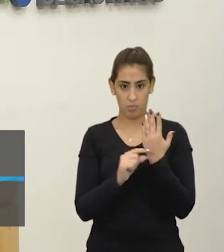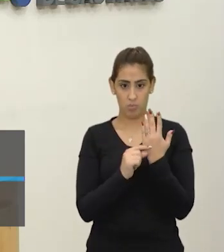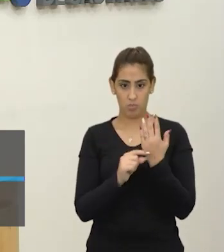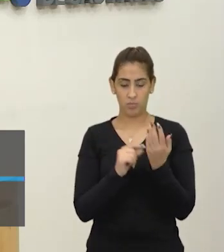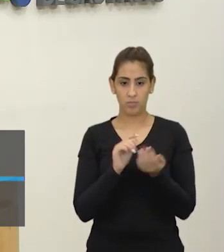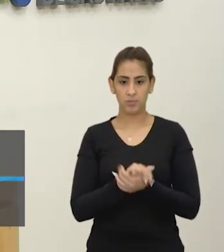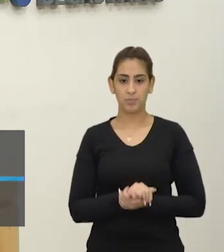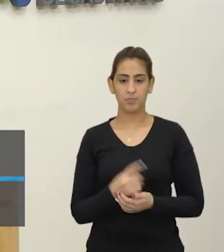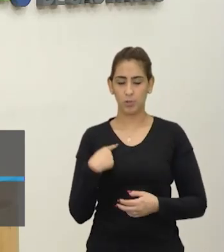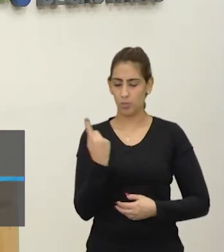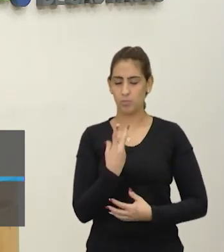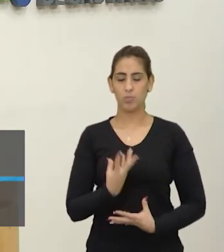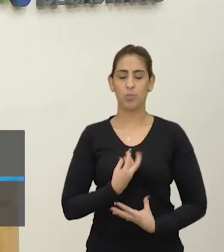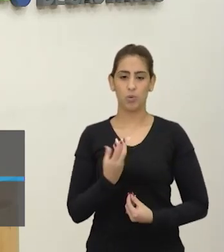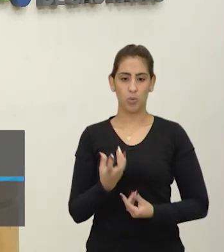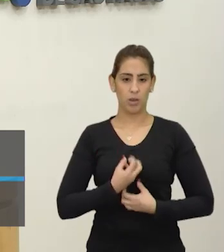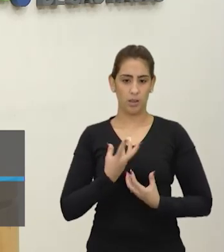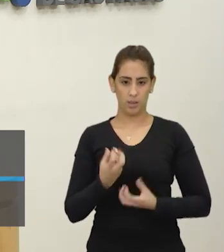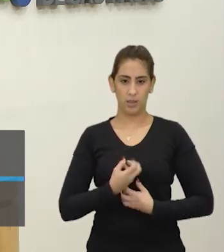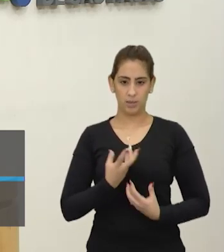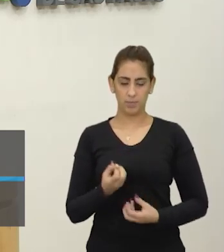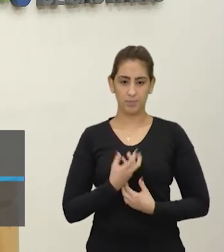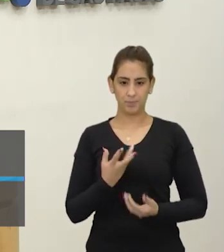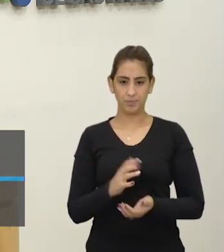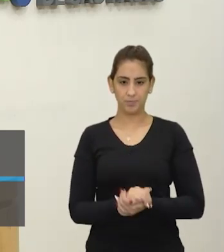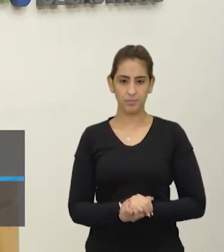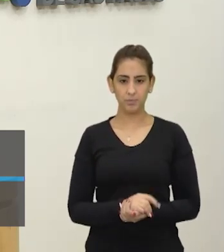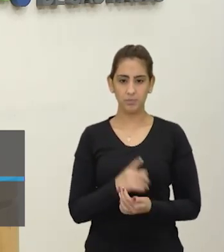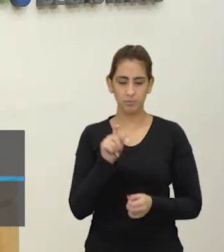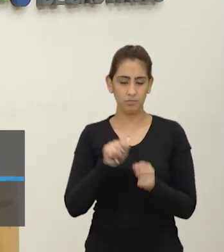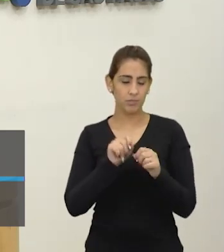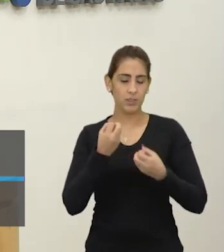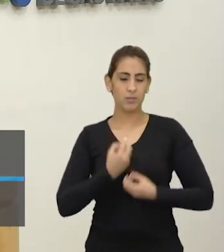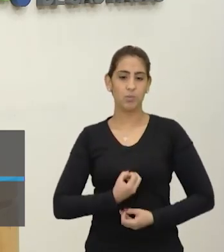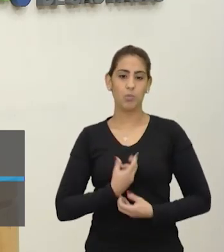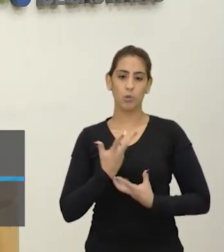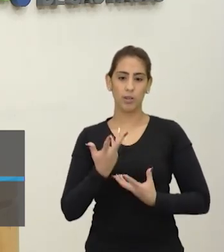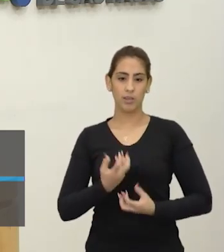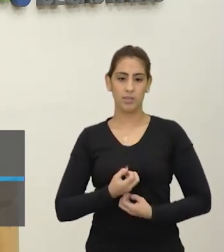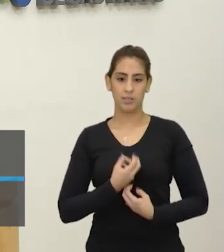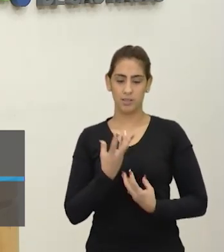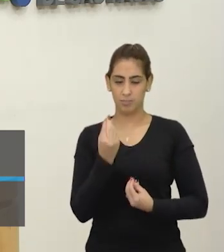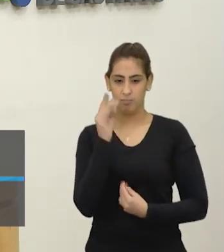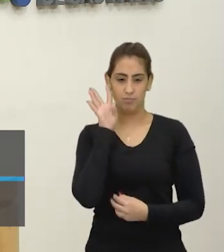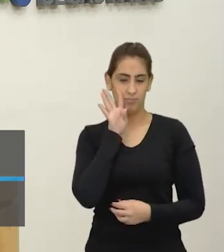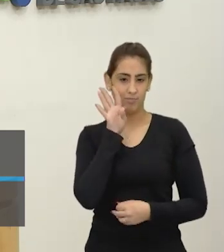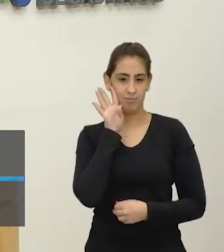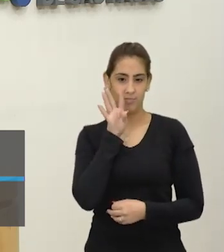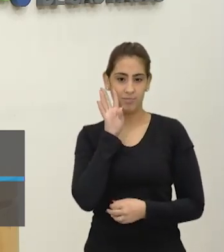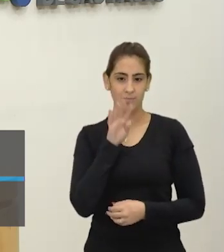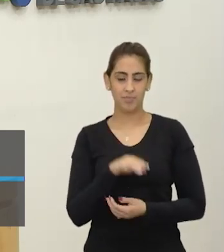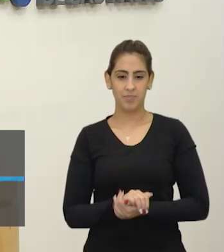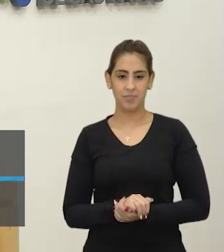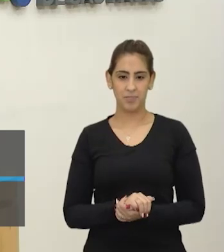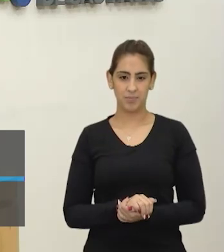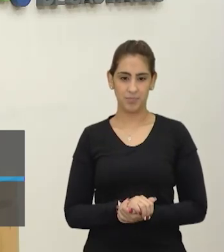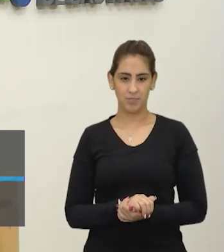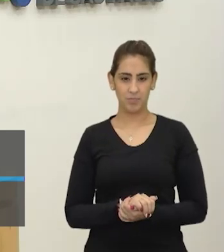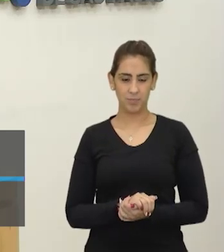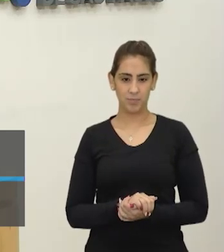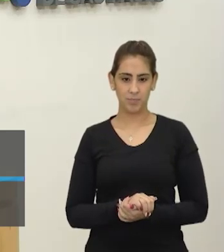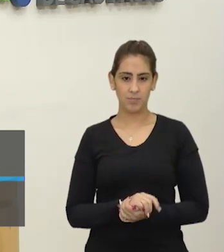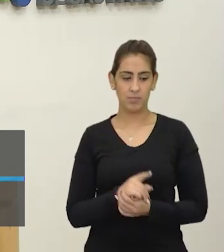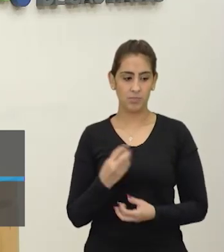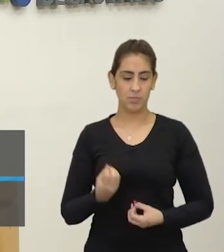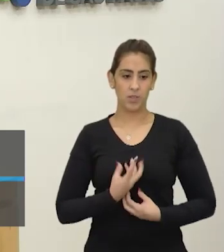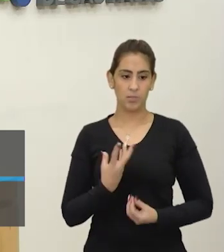um dos poetas, porque eu lia no começo, eu lia poesia porque eu achava que era bacaninha, culto, queria ser legal e tal, mas foi